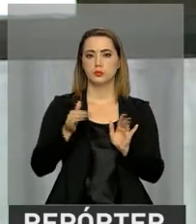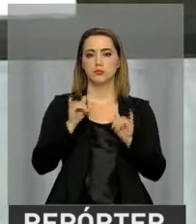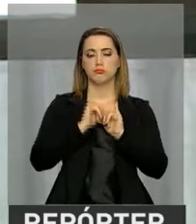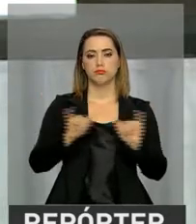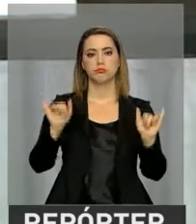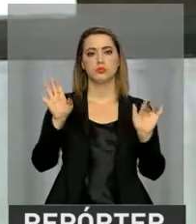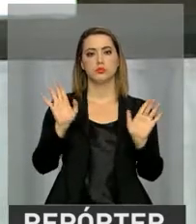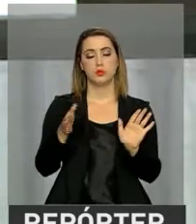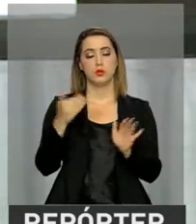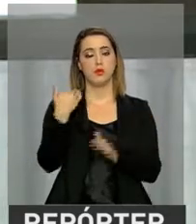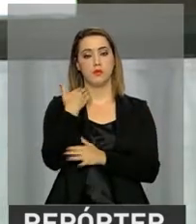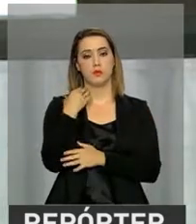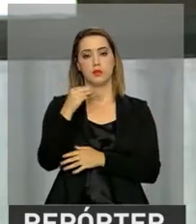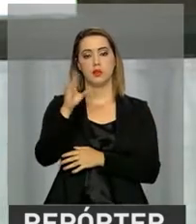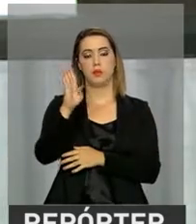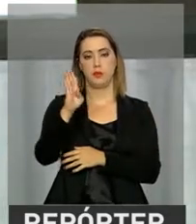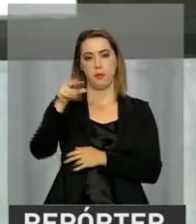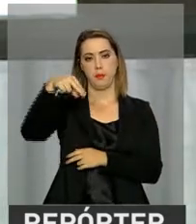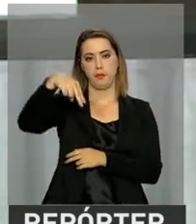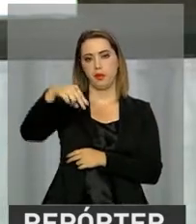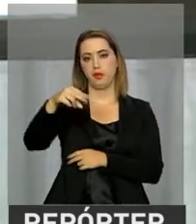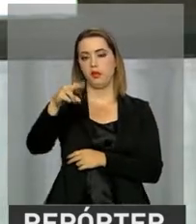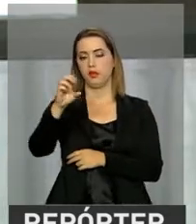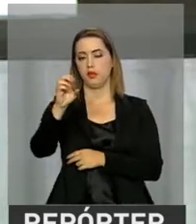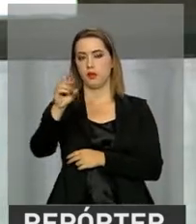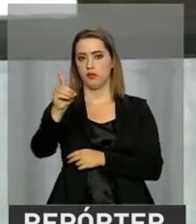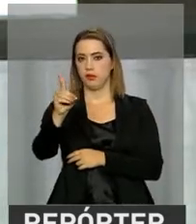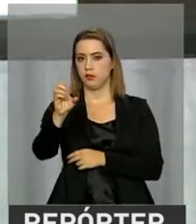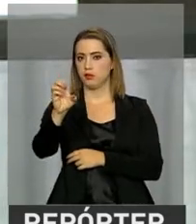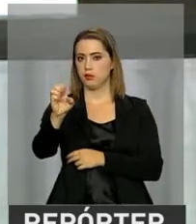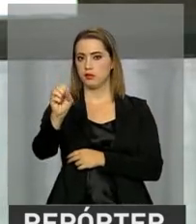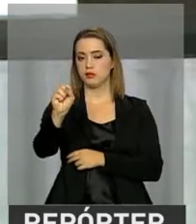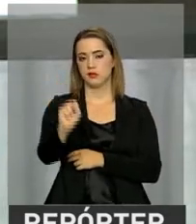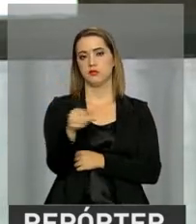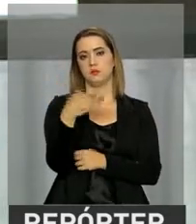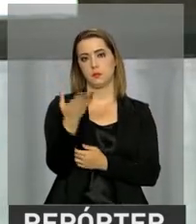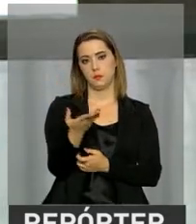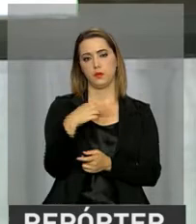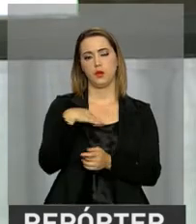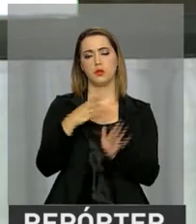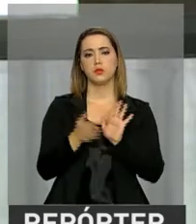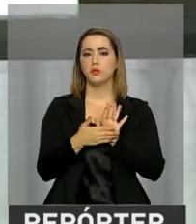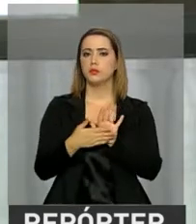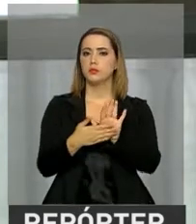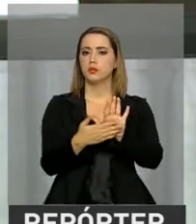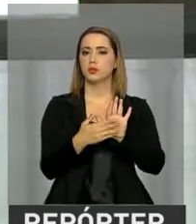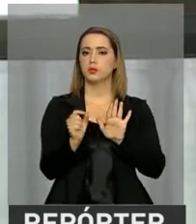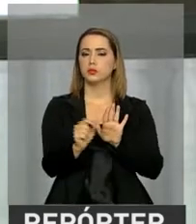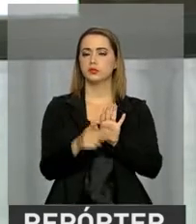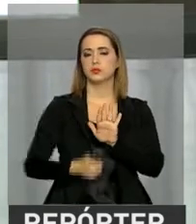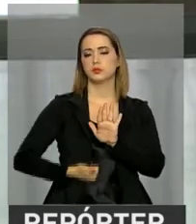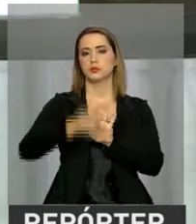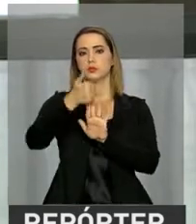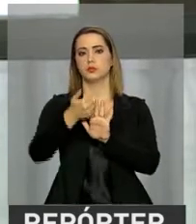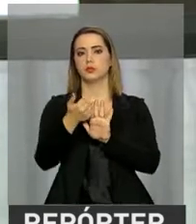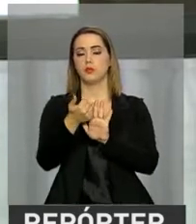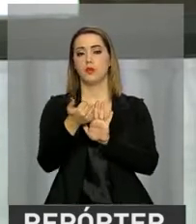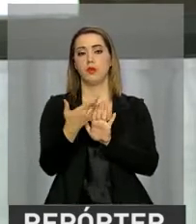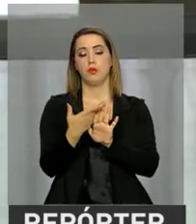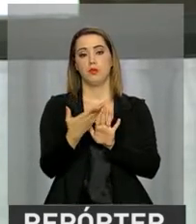balanço divulgado agora em setembro e expressa que o bnds teve uma melhora na classificação